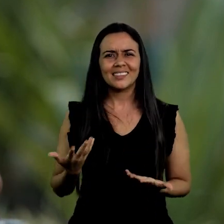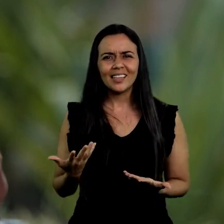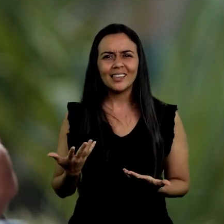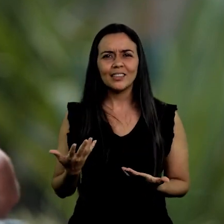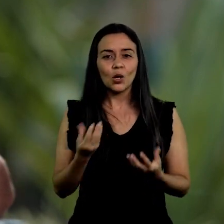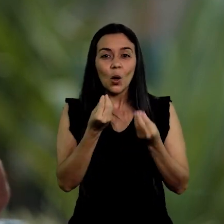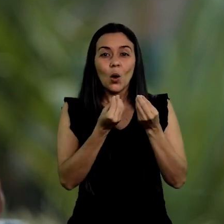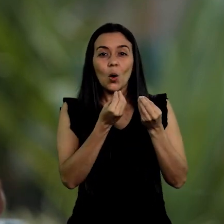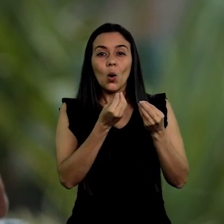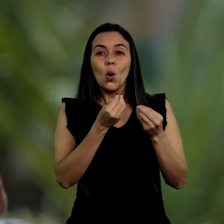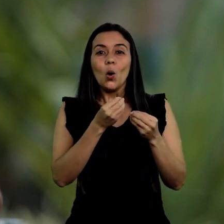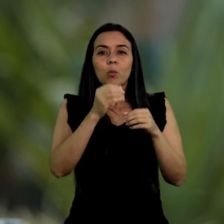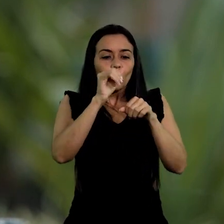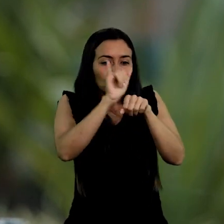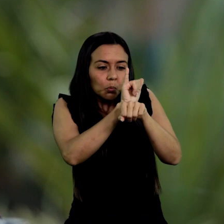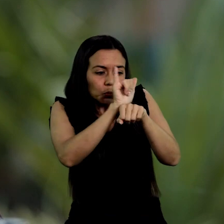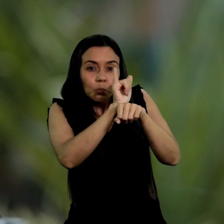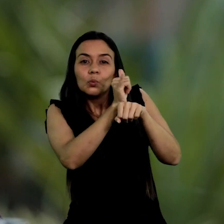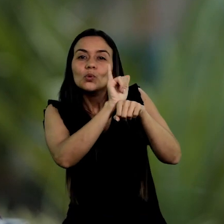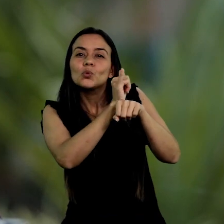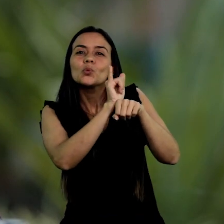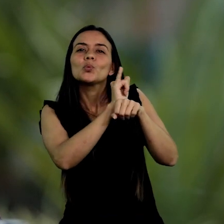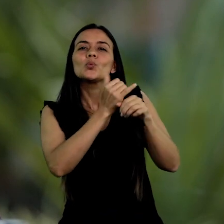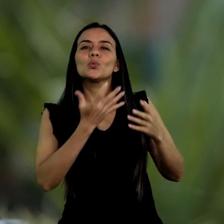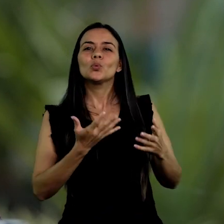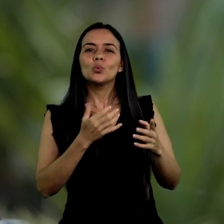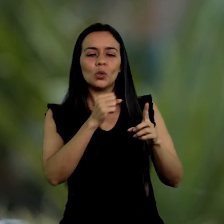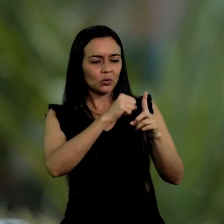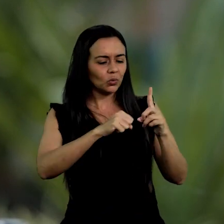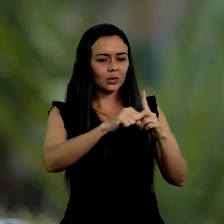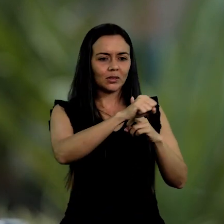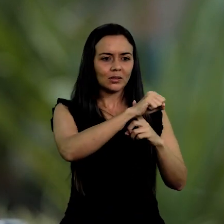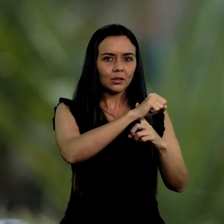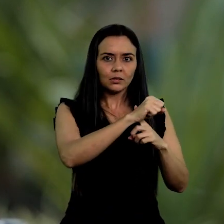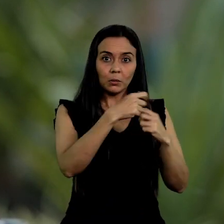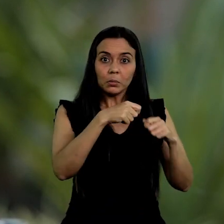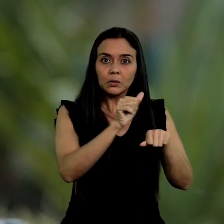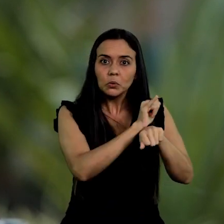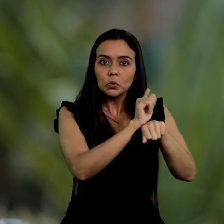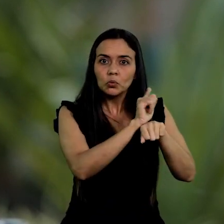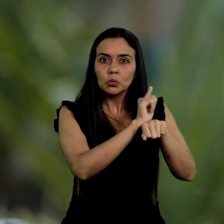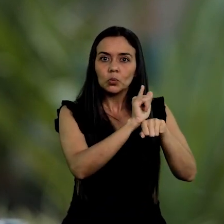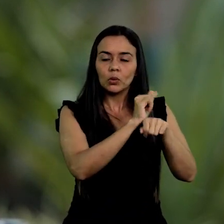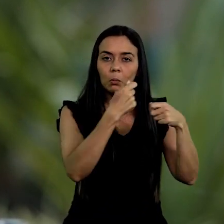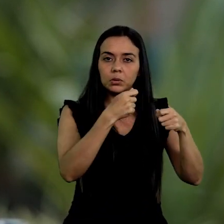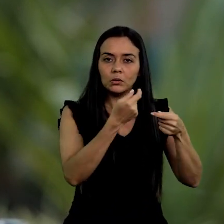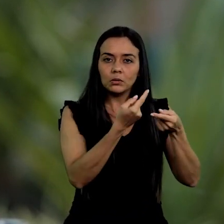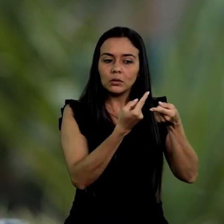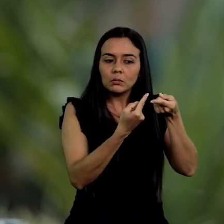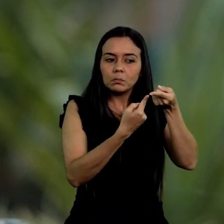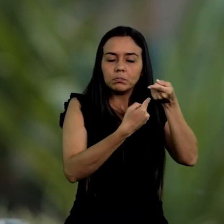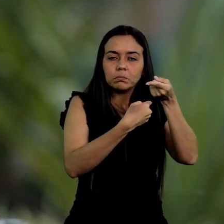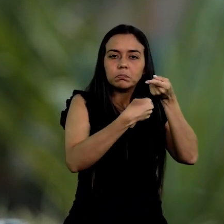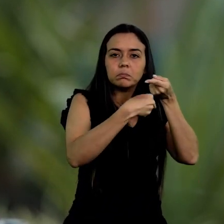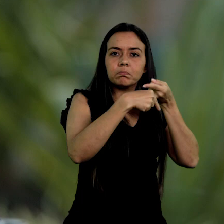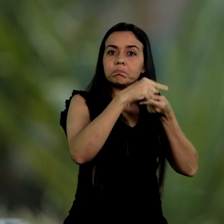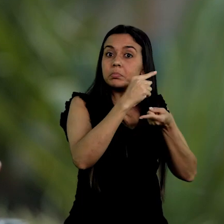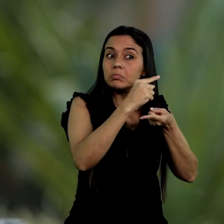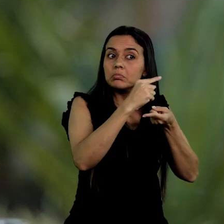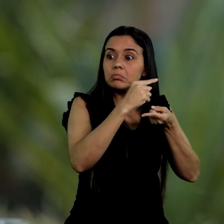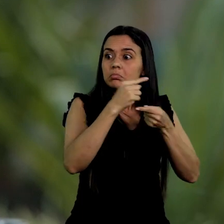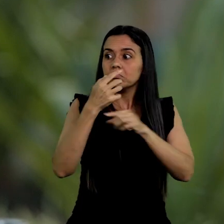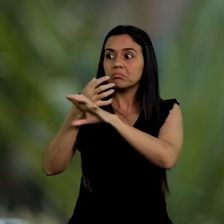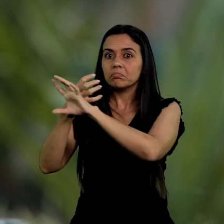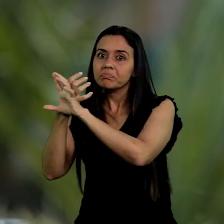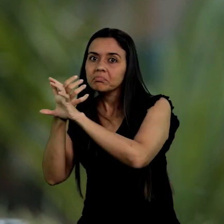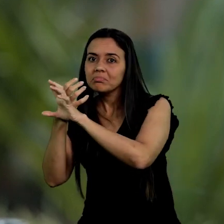social cues, né, que eles falam, né? Então, é um outro aprendizado, né, um outro grau de estresse, né,